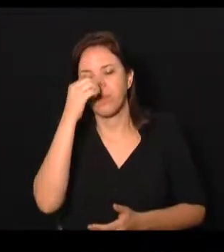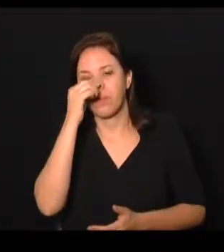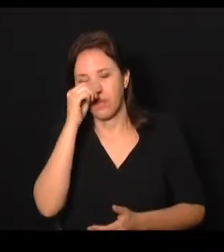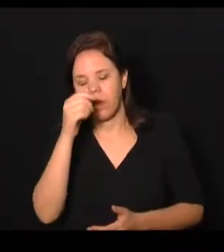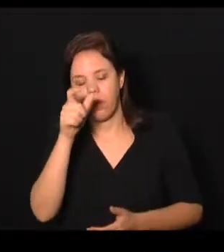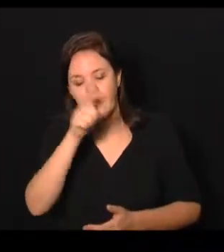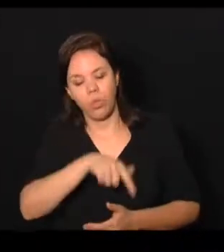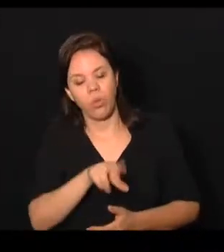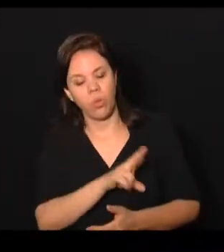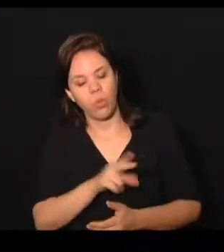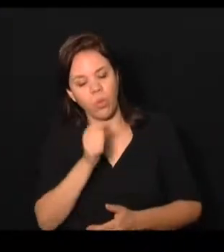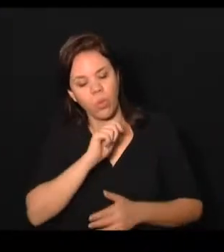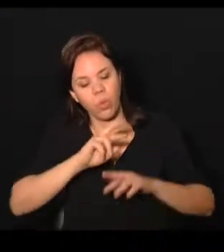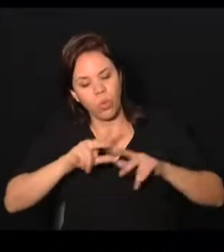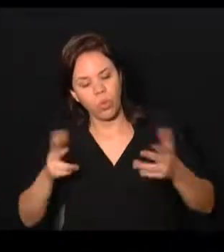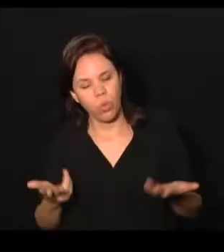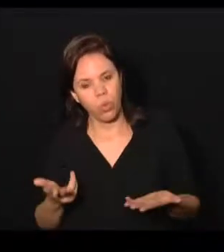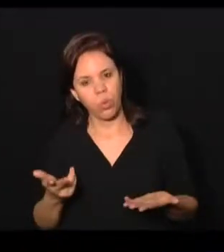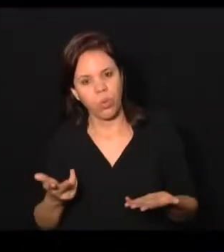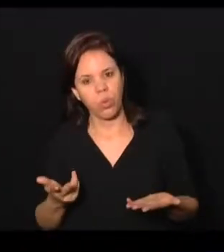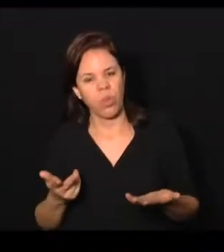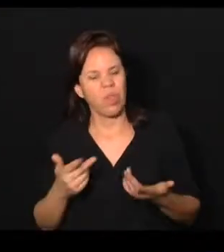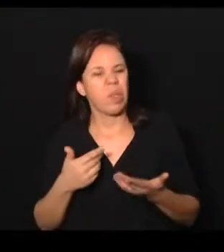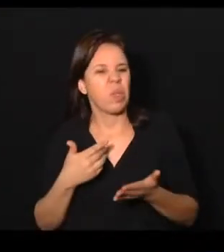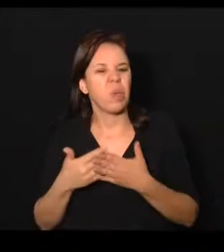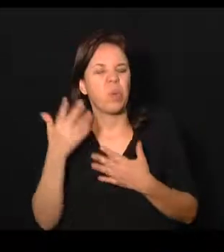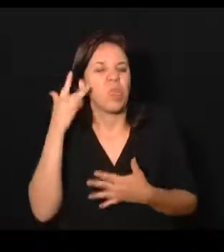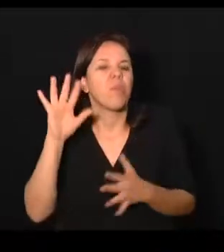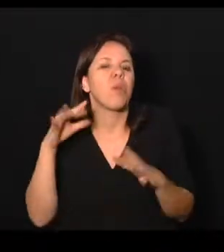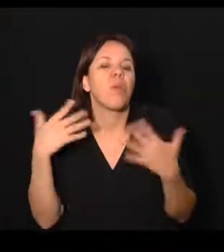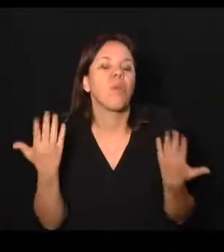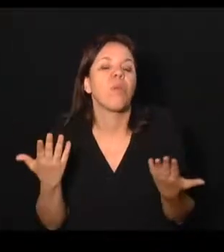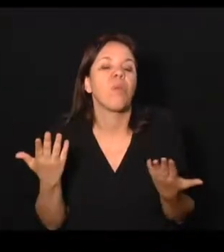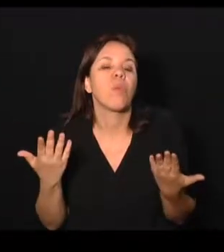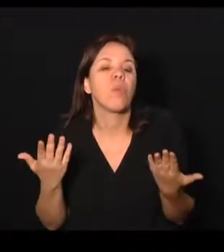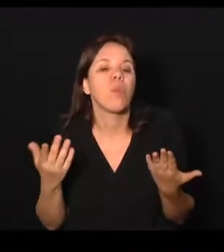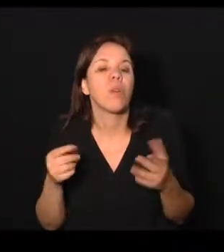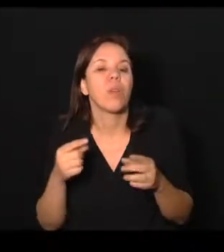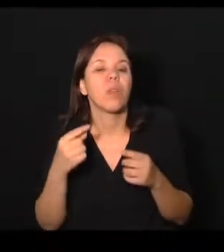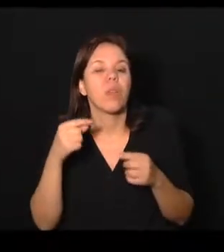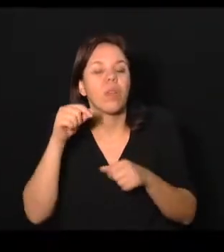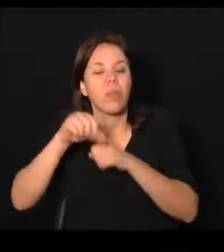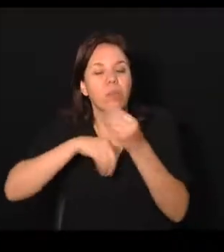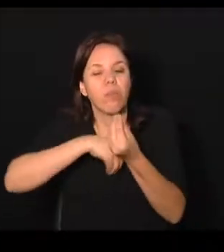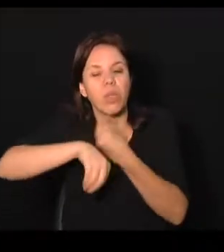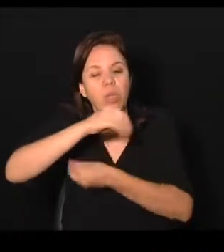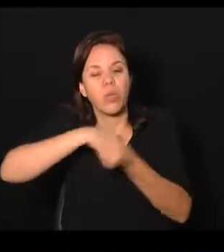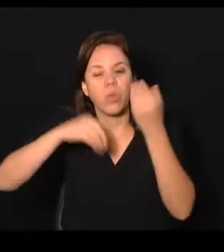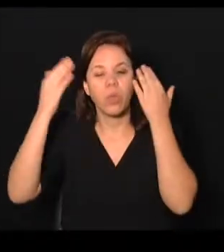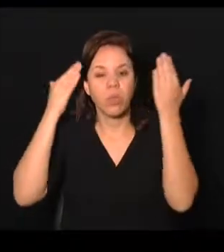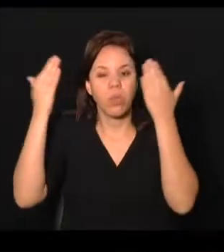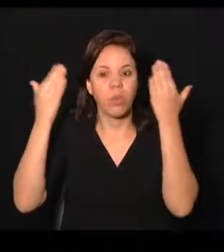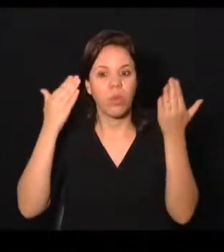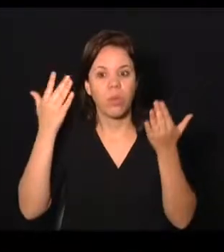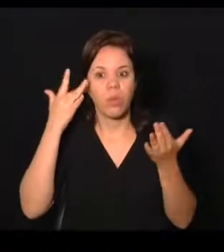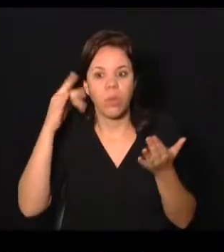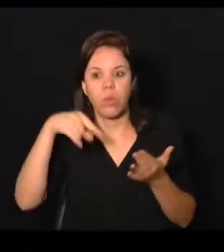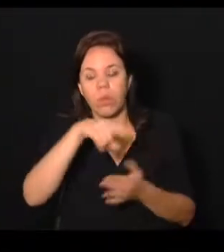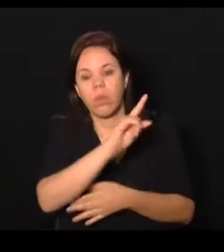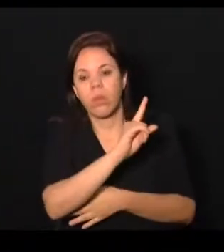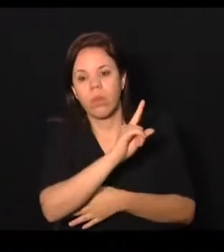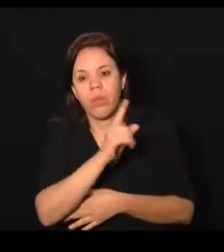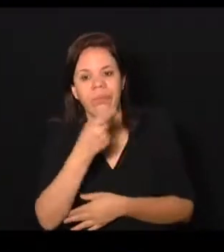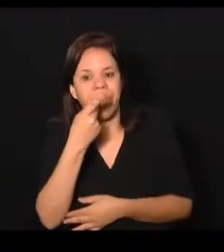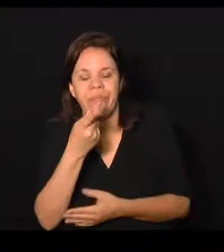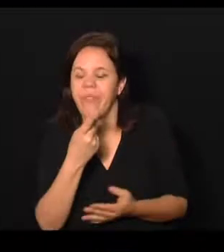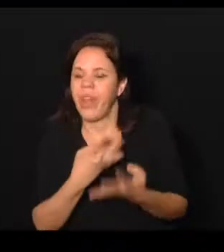de alguma droga alucinógena ou psicoativa, talvez ela nem tenha consciência do que ela está dizendo ali. Não tem discernimento, ela não vai, né, falar.